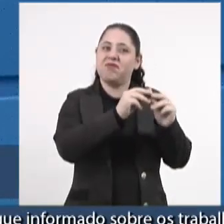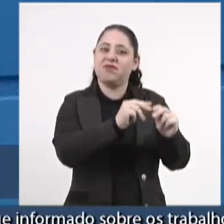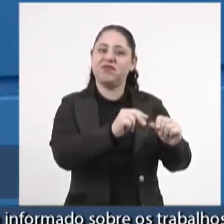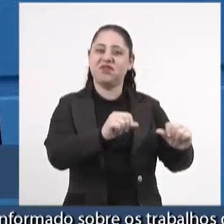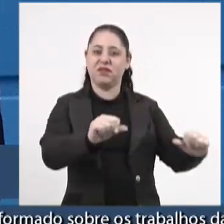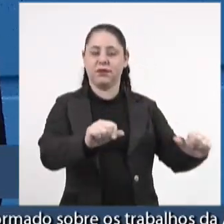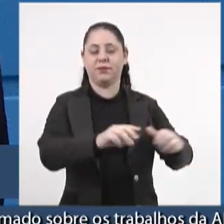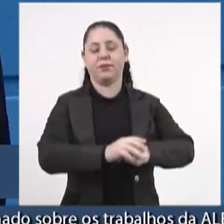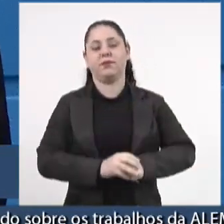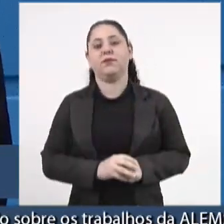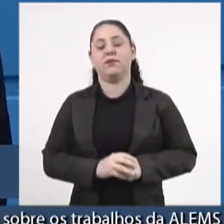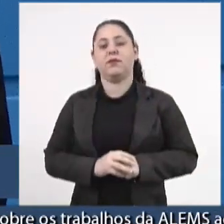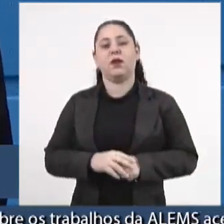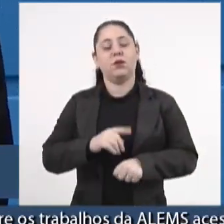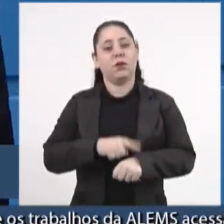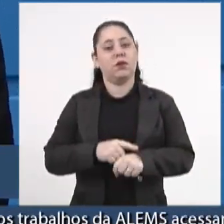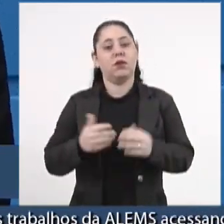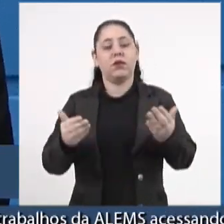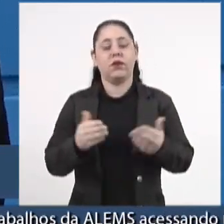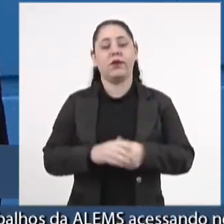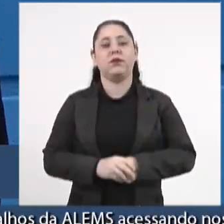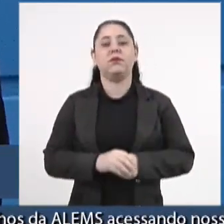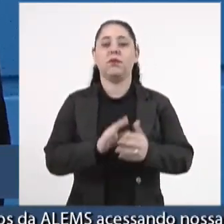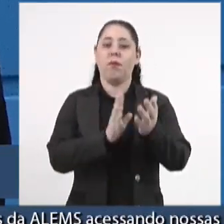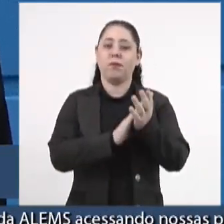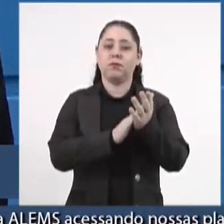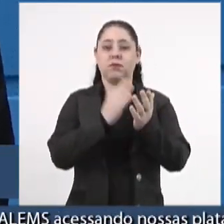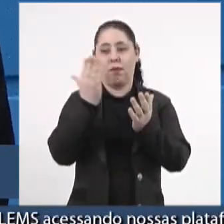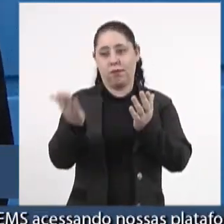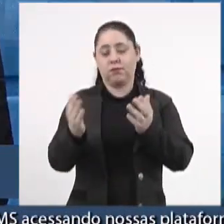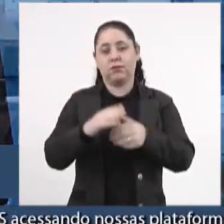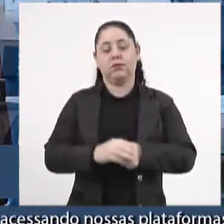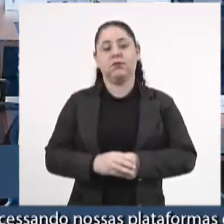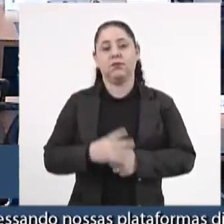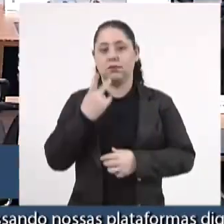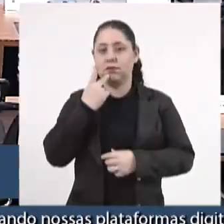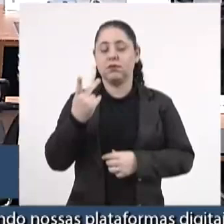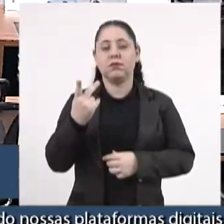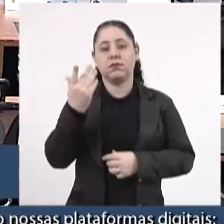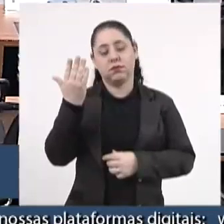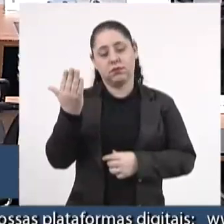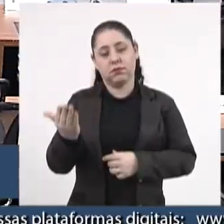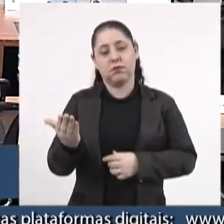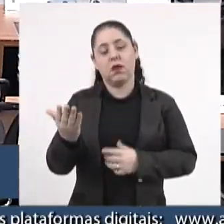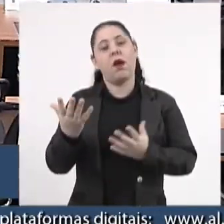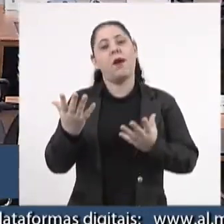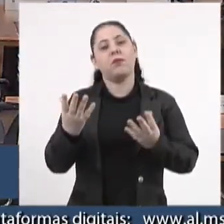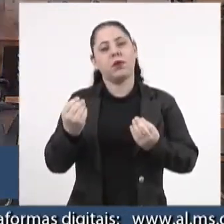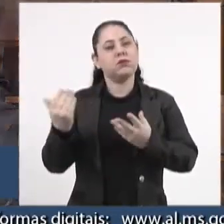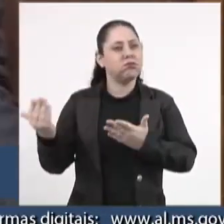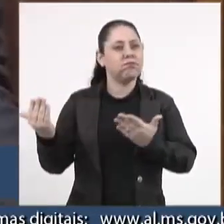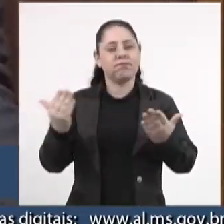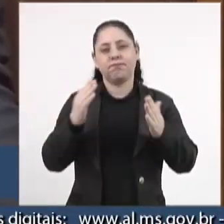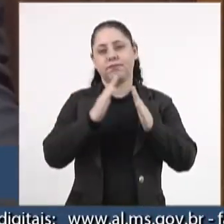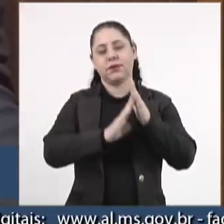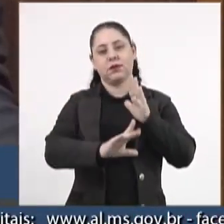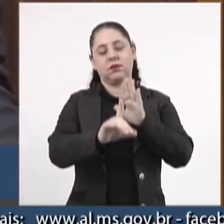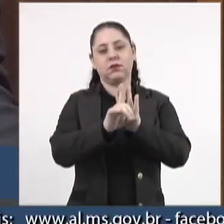destruição. Então, eu quero aqui nesse momento parabenizar Vossa Excelência e dizer que Vossa Excelência é muito